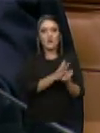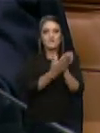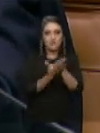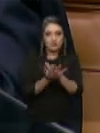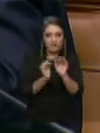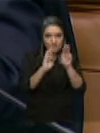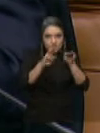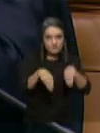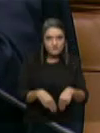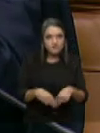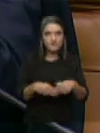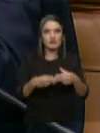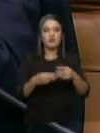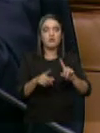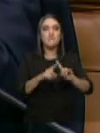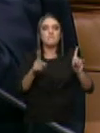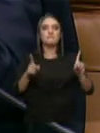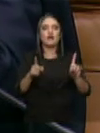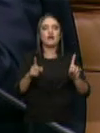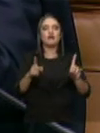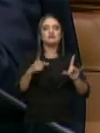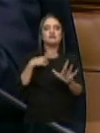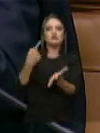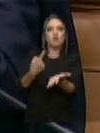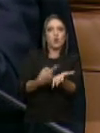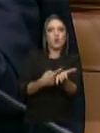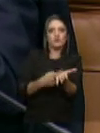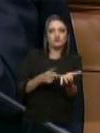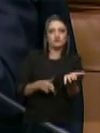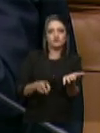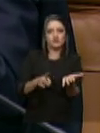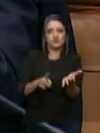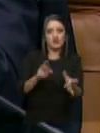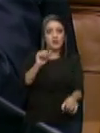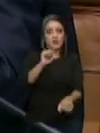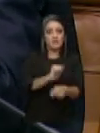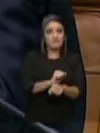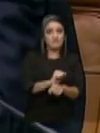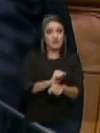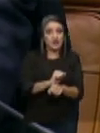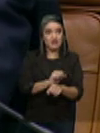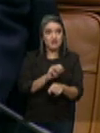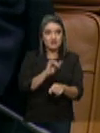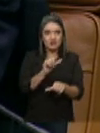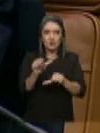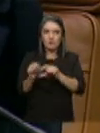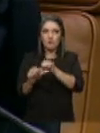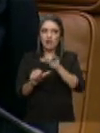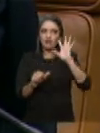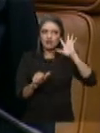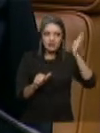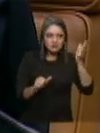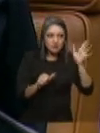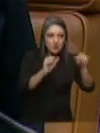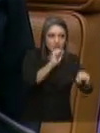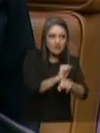continuado cessavam no momento em que se alterassem as condições de fato ou de